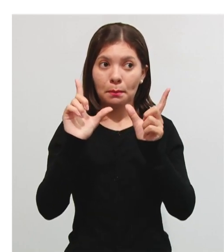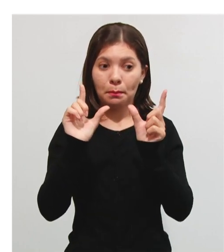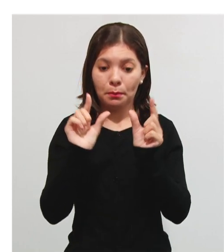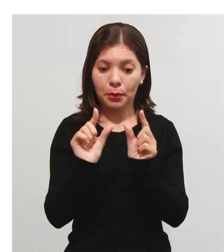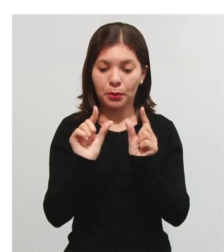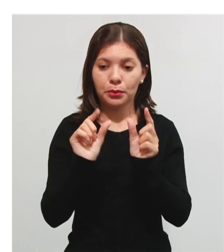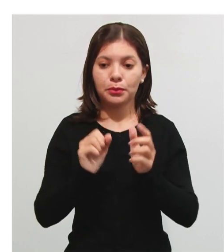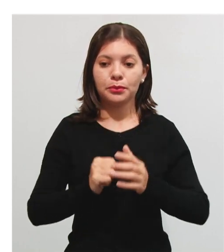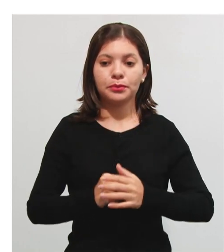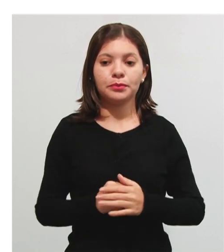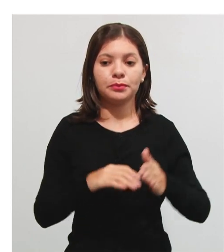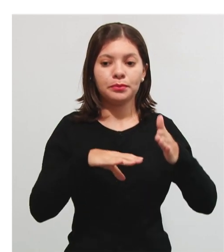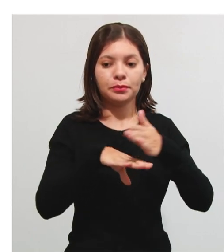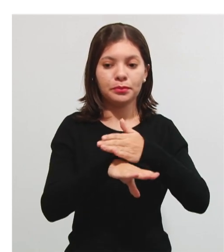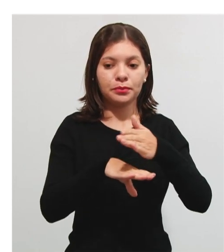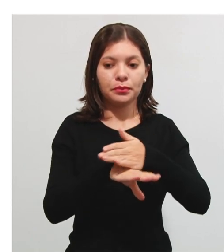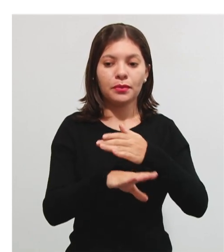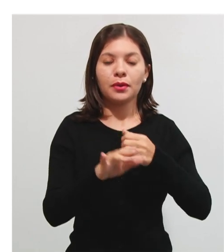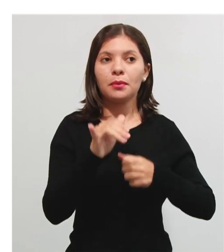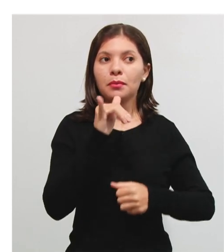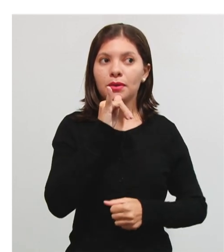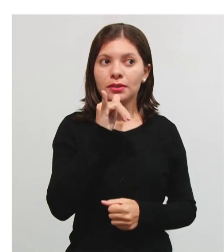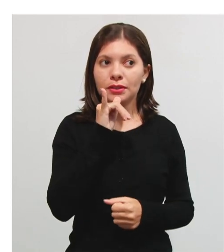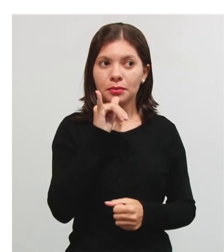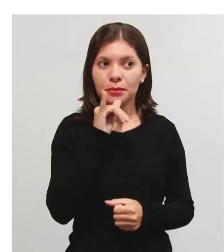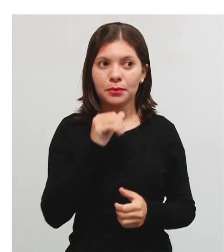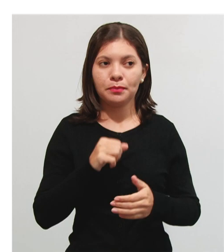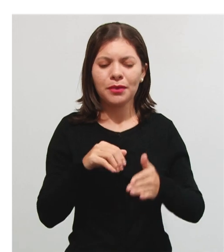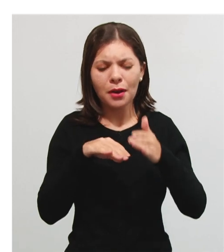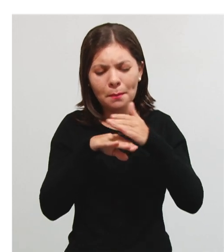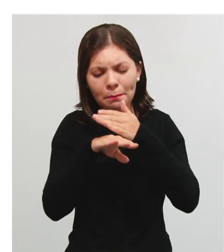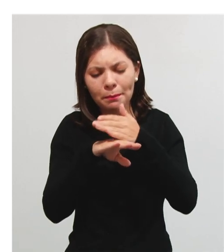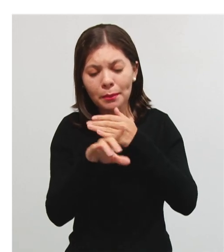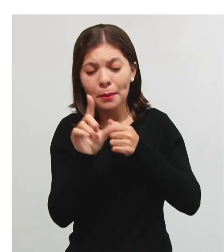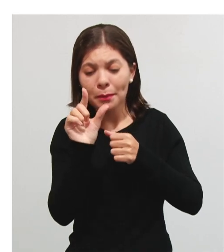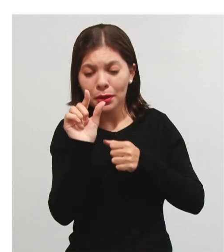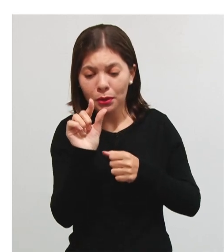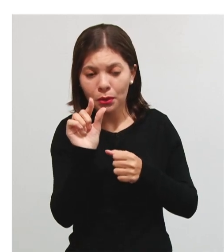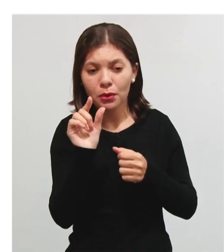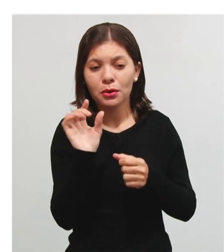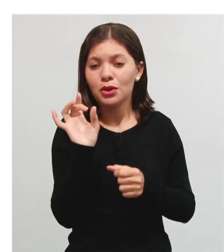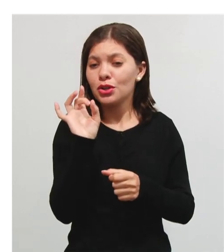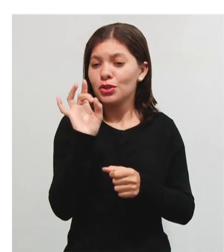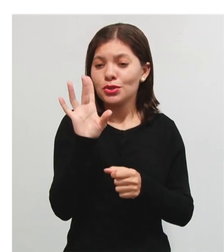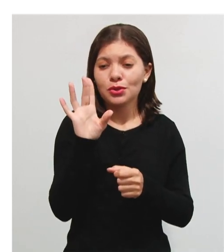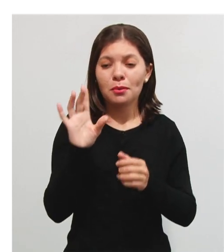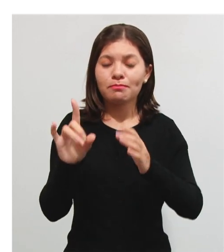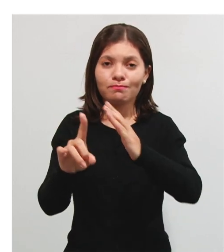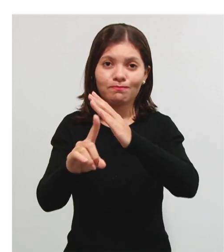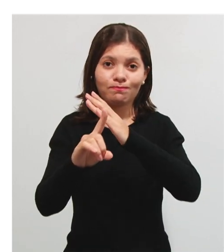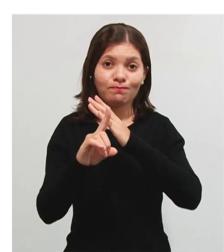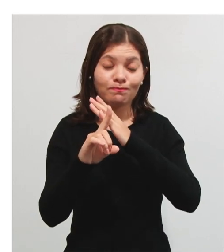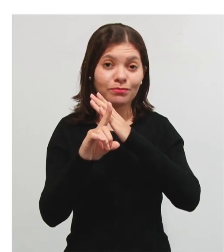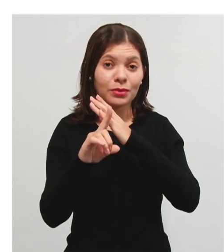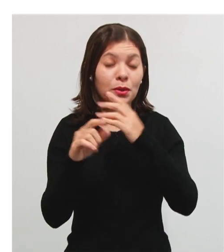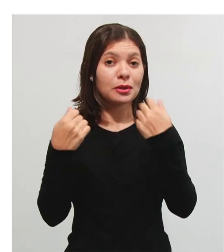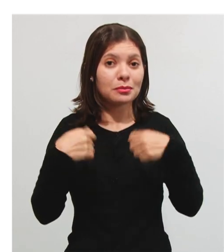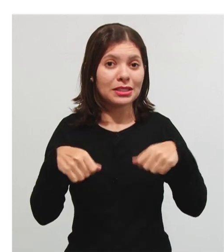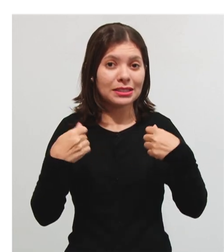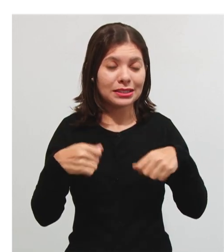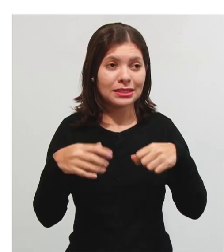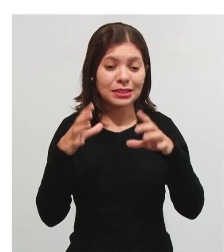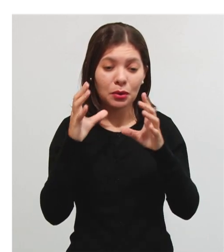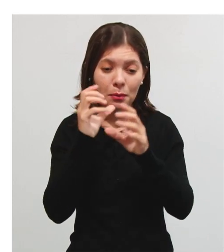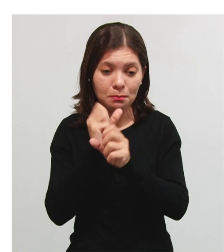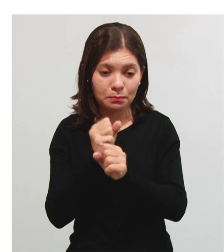a nível de estoque, por exemplo, seria tentar deixar o estoque menor possível, assim, apenas para atender aquela necessidade. Então, quando ele coloca um enxuto